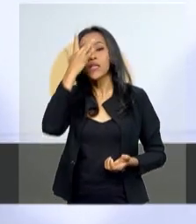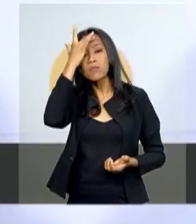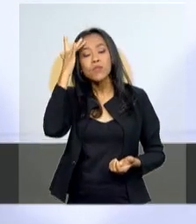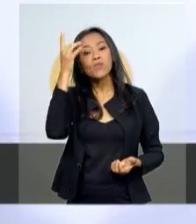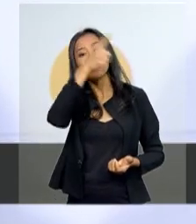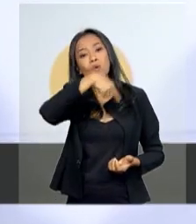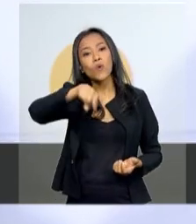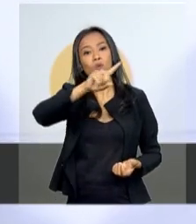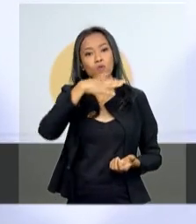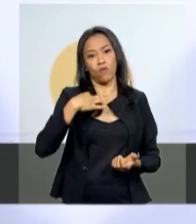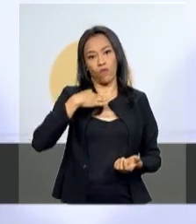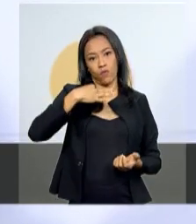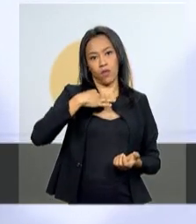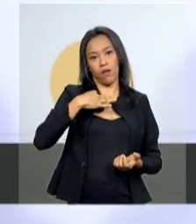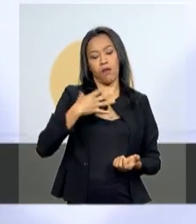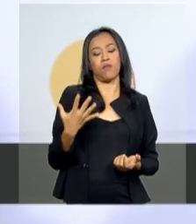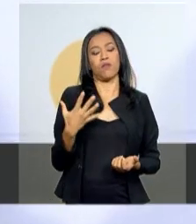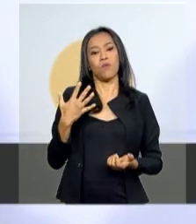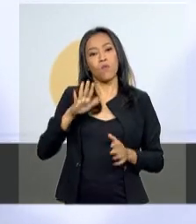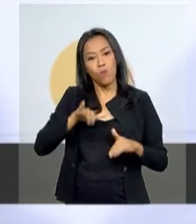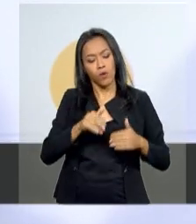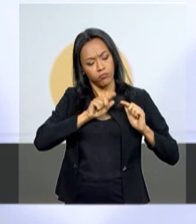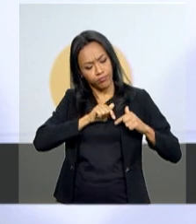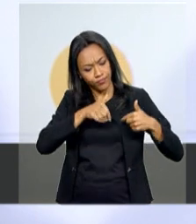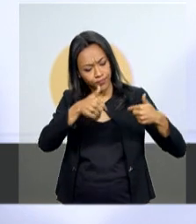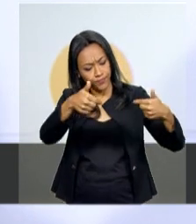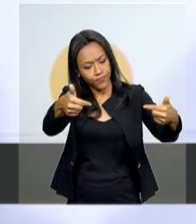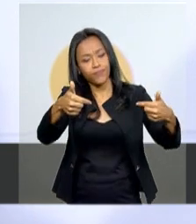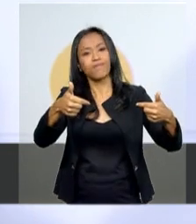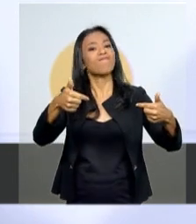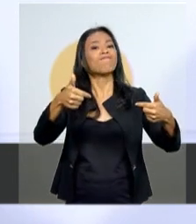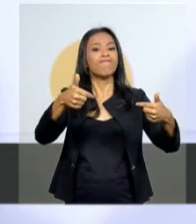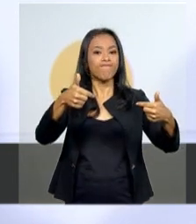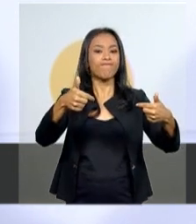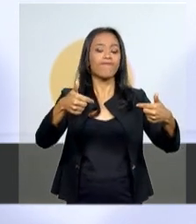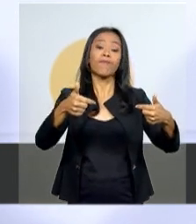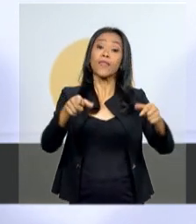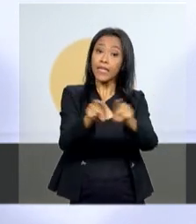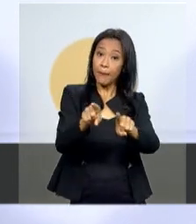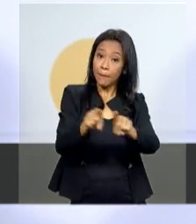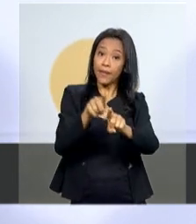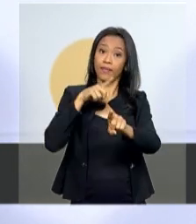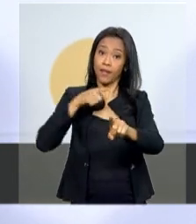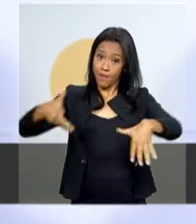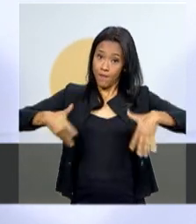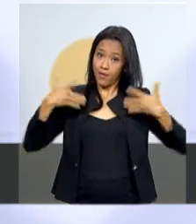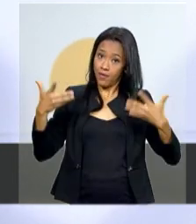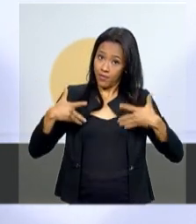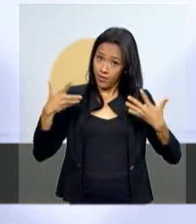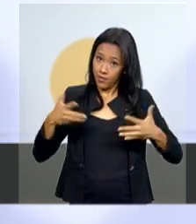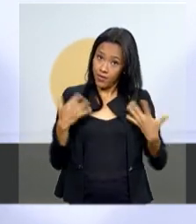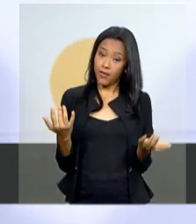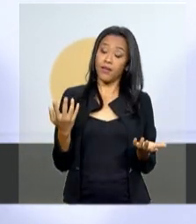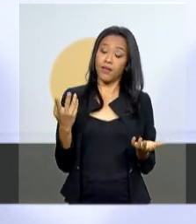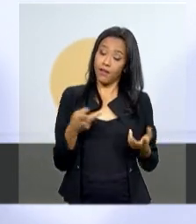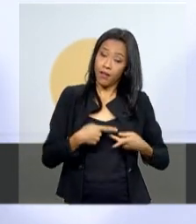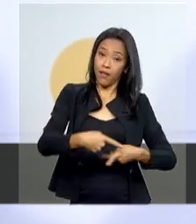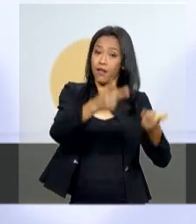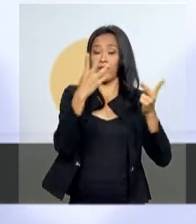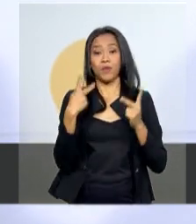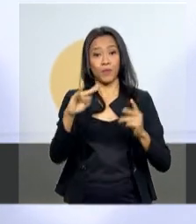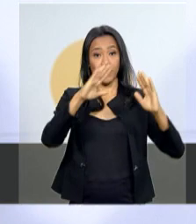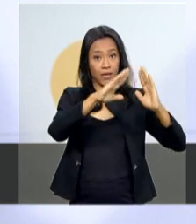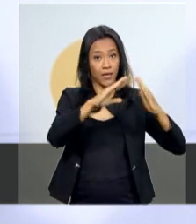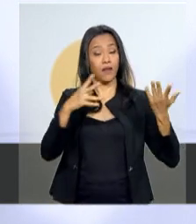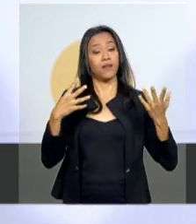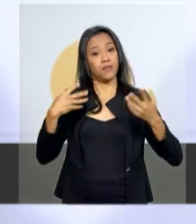a exercitarem essa tarefa certa e seguramente também tem uma alegria traz uma alegria para sua casa uma alegria para a